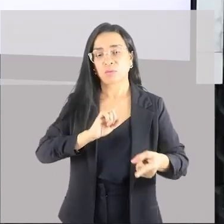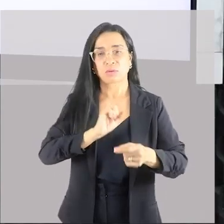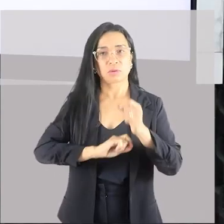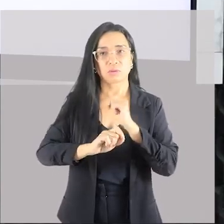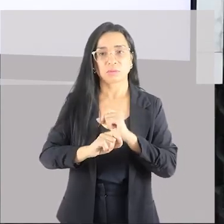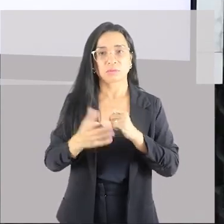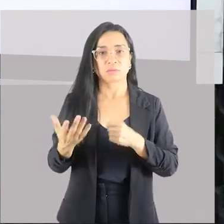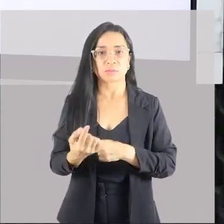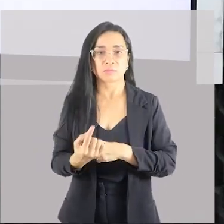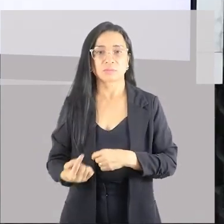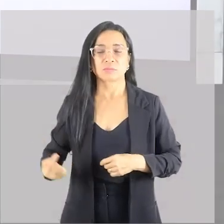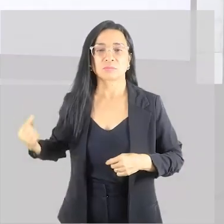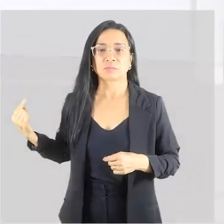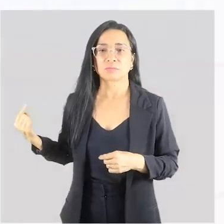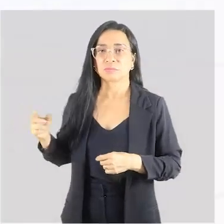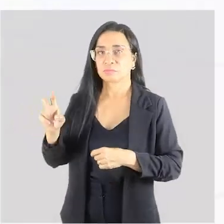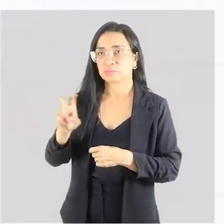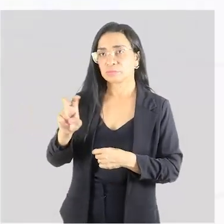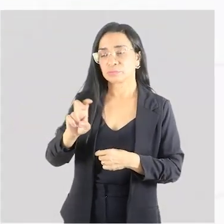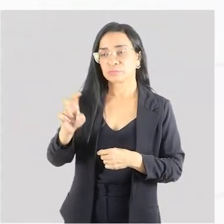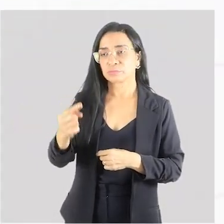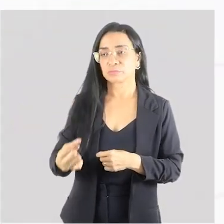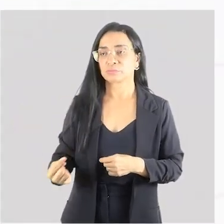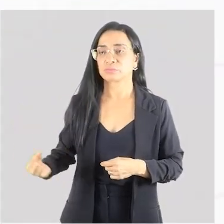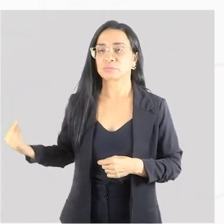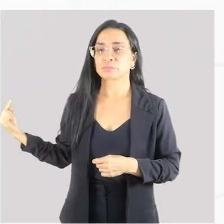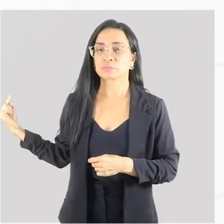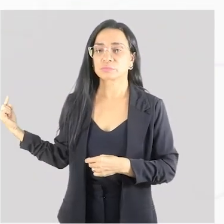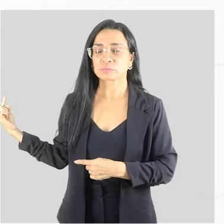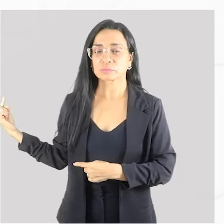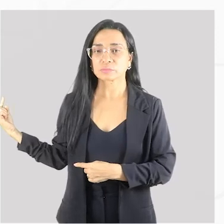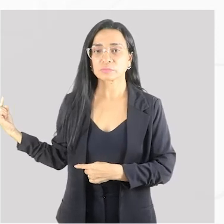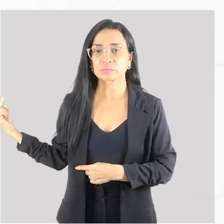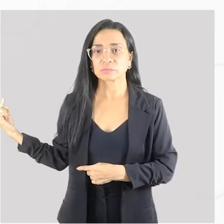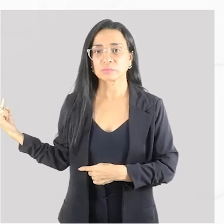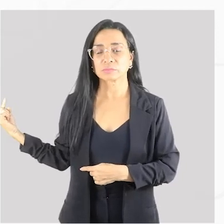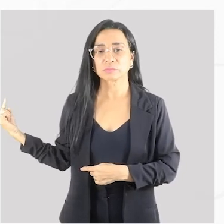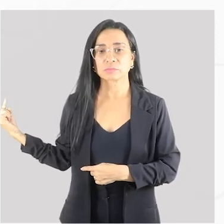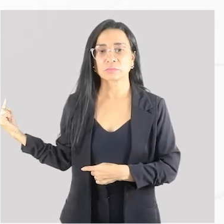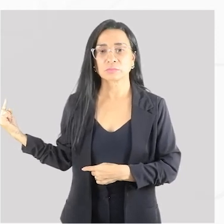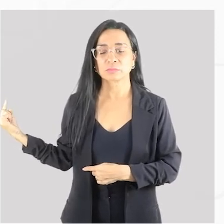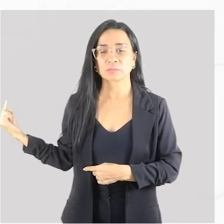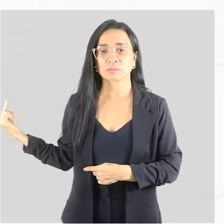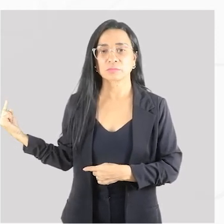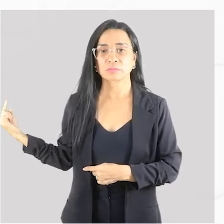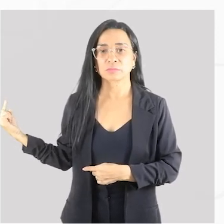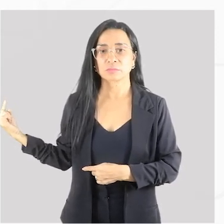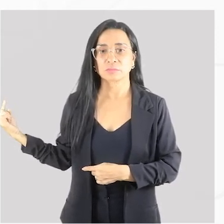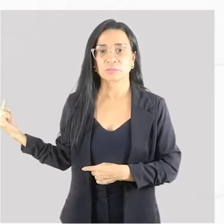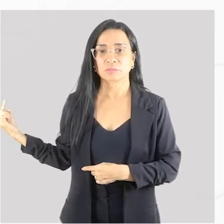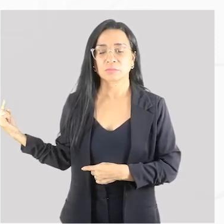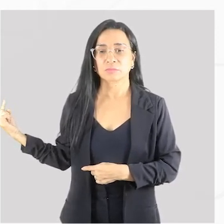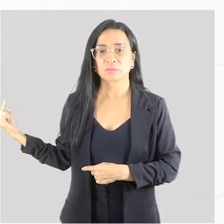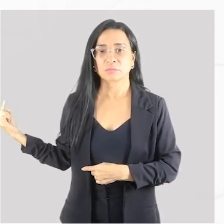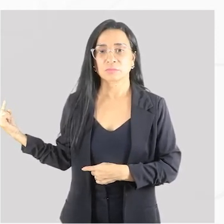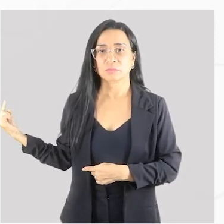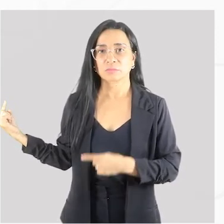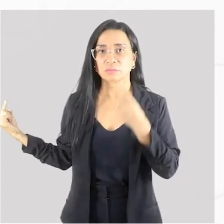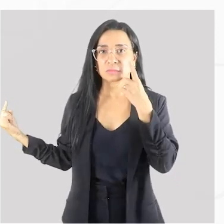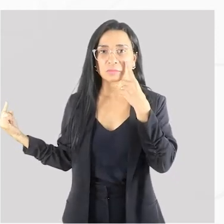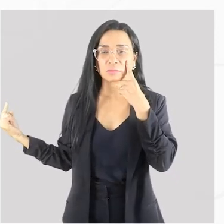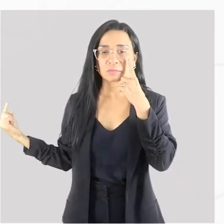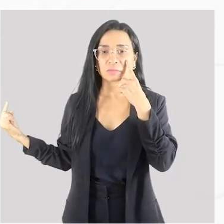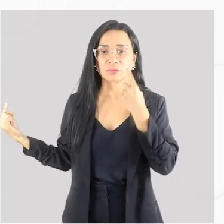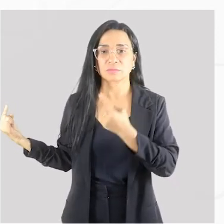comigo. Segundo Thomas Hobbes, o ser humano em seu estado natural é selvagem. Olha aí,